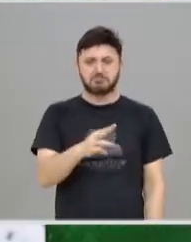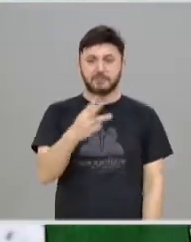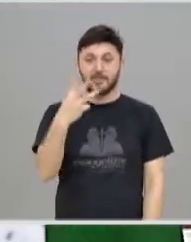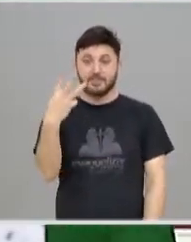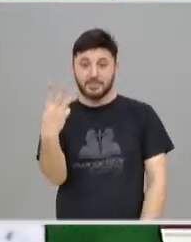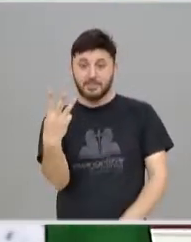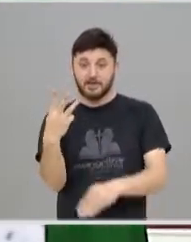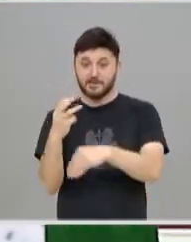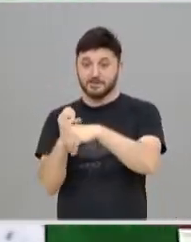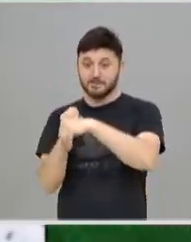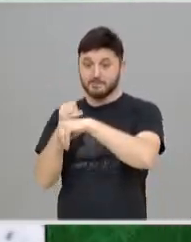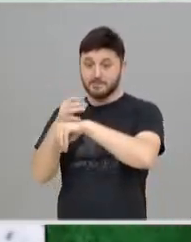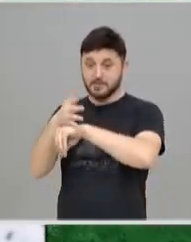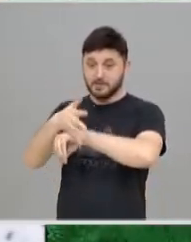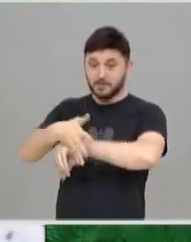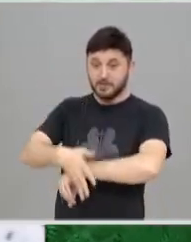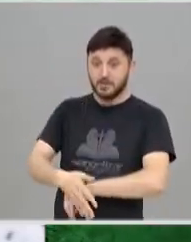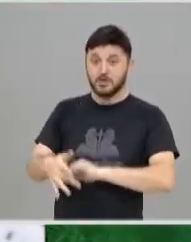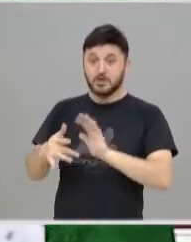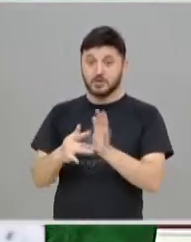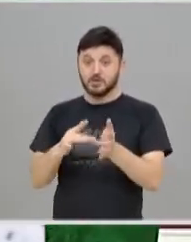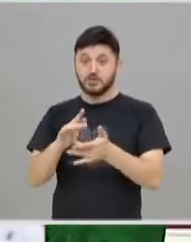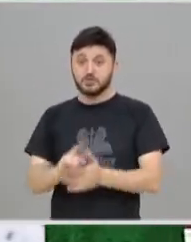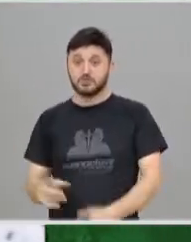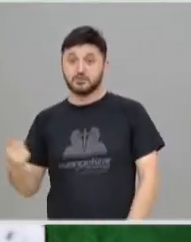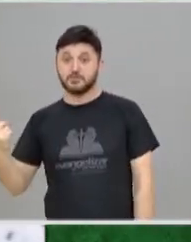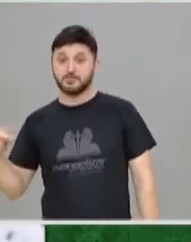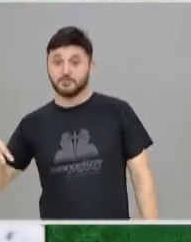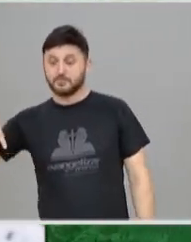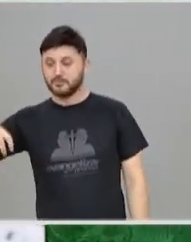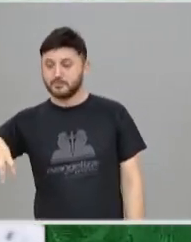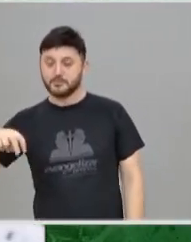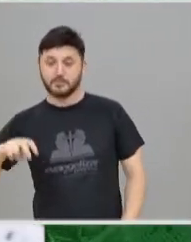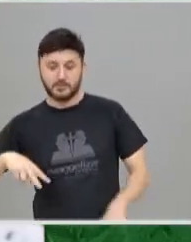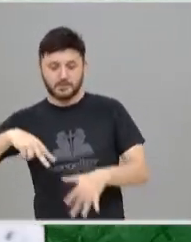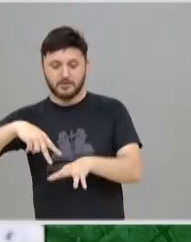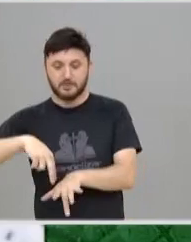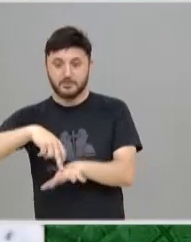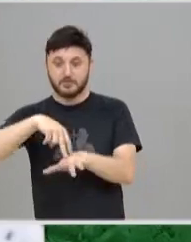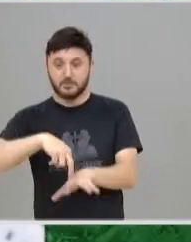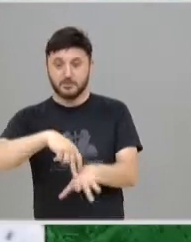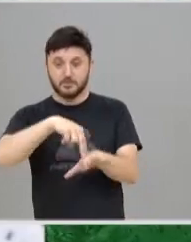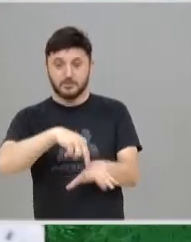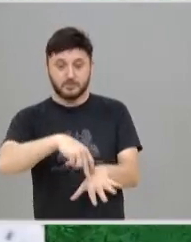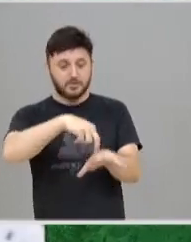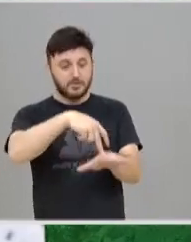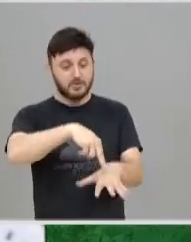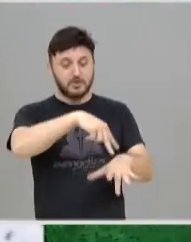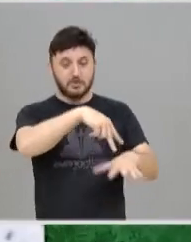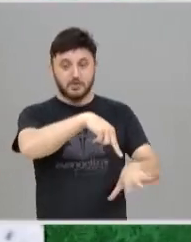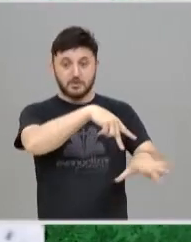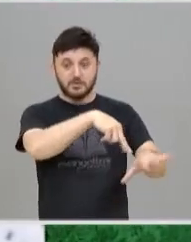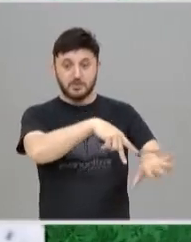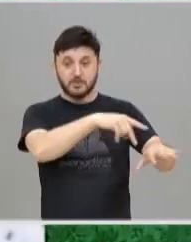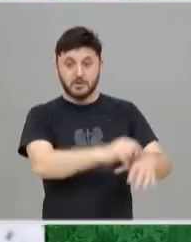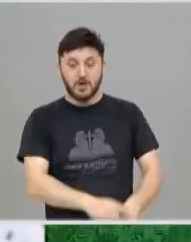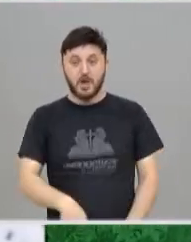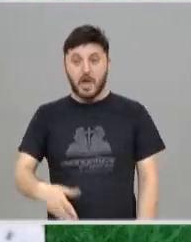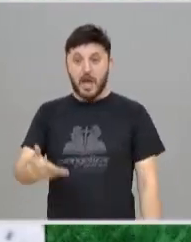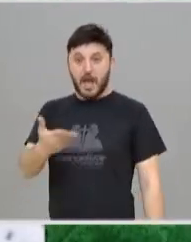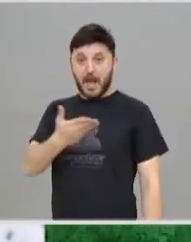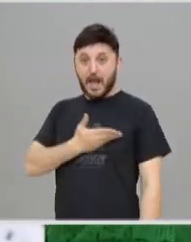3 horas da manhã, Jesus veio até os discípulos andando sobre o mar. Quando os discípulos o